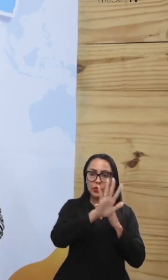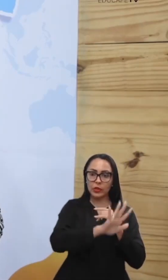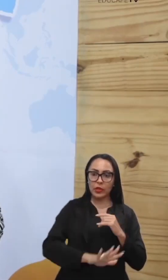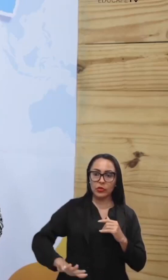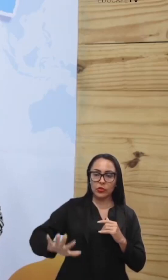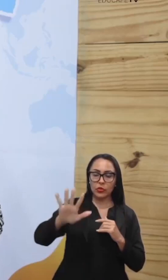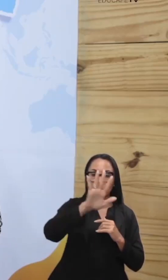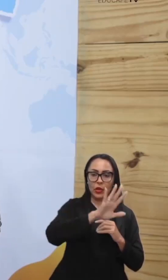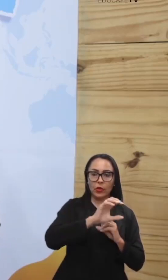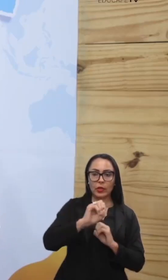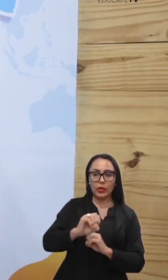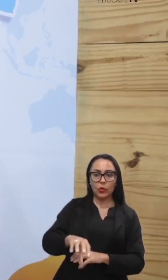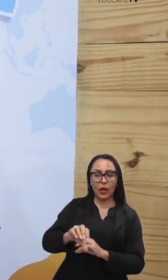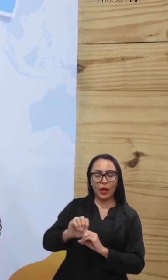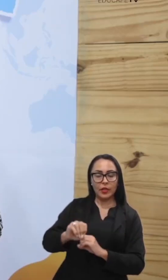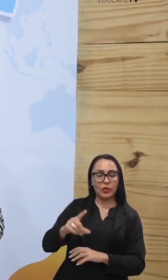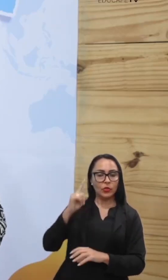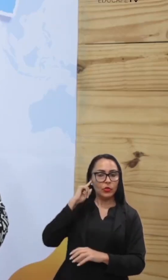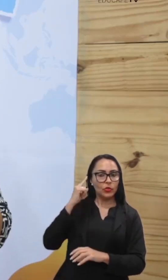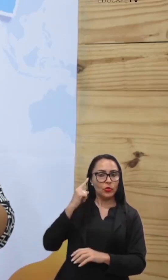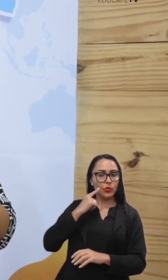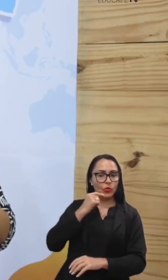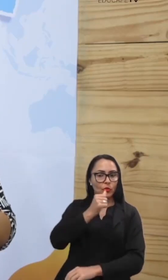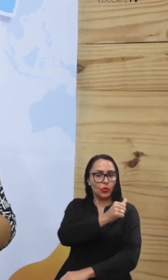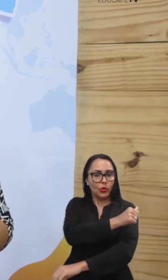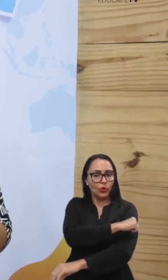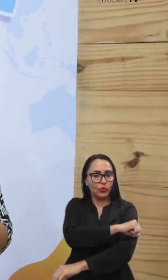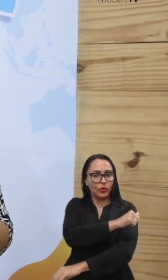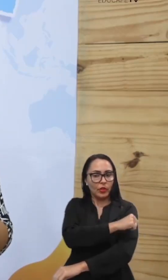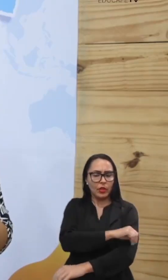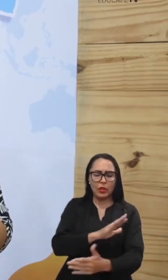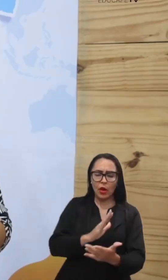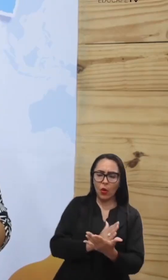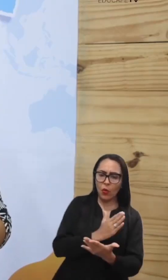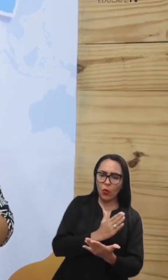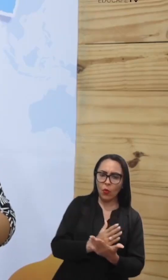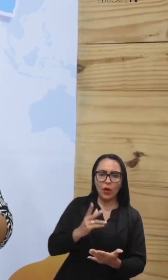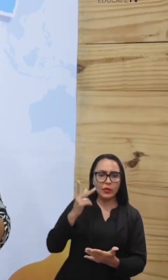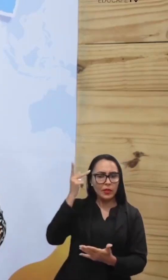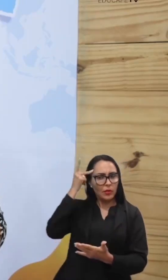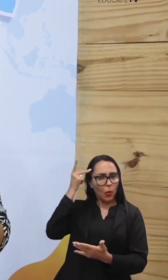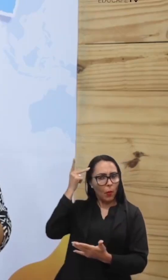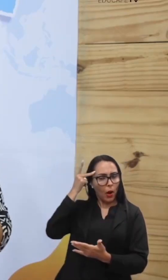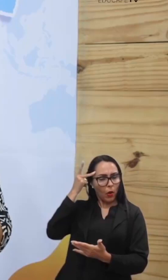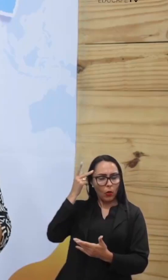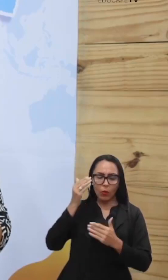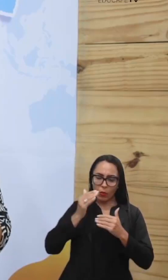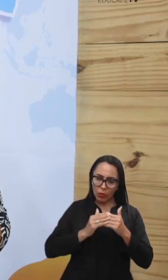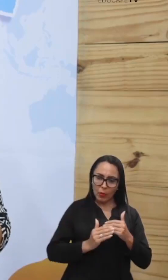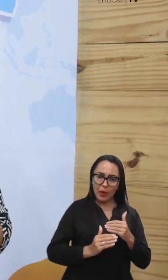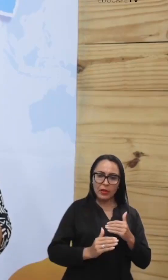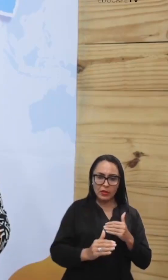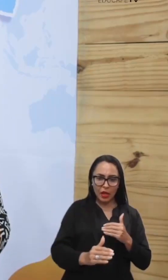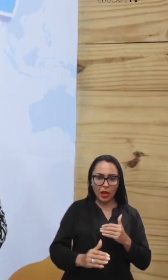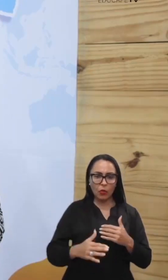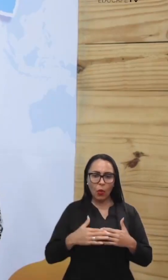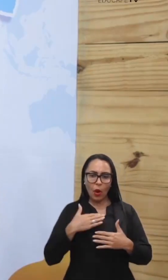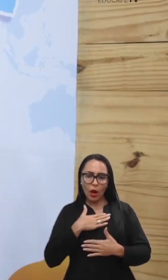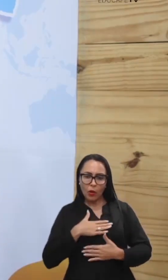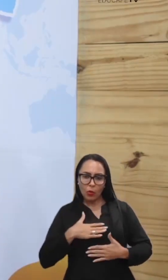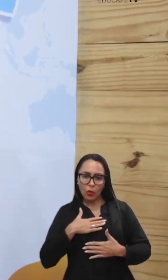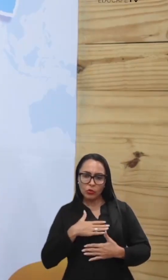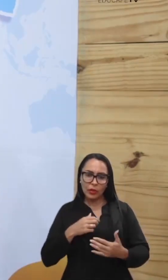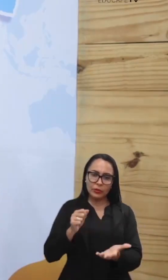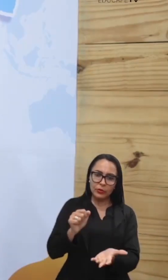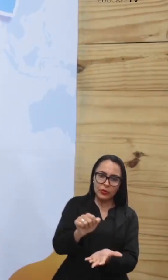de Surdos, no Rio de Janeiro. E algumas escolas também de São Paulo começaram a se interessar pela escrita de